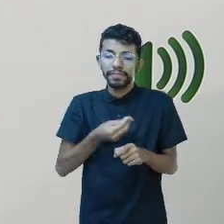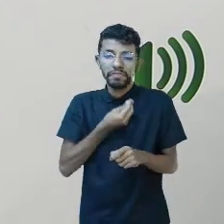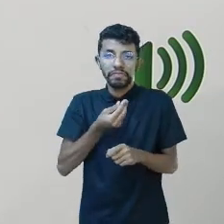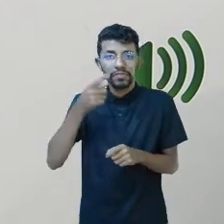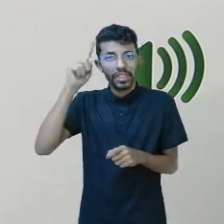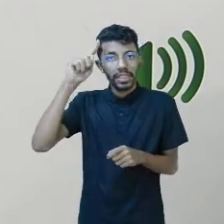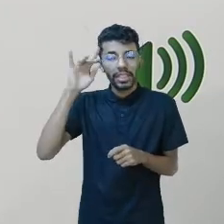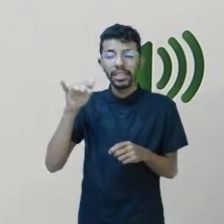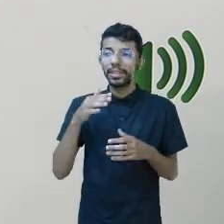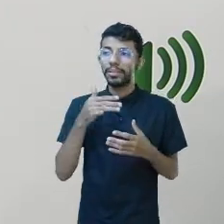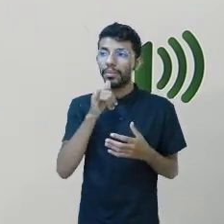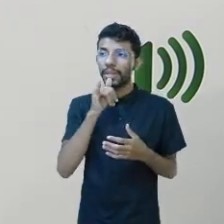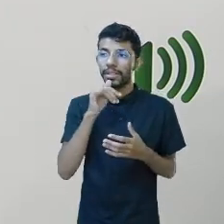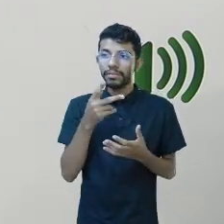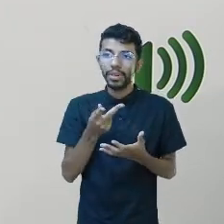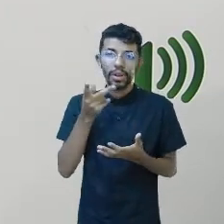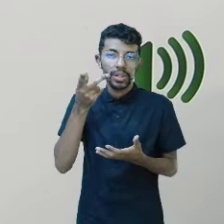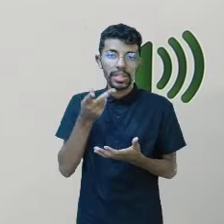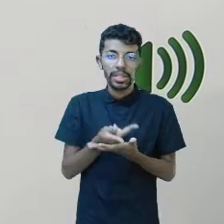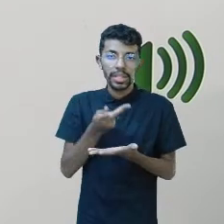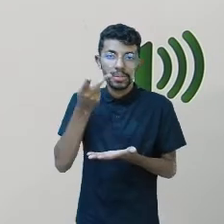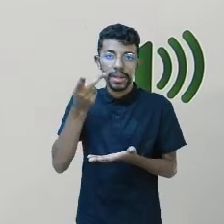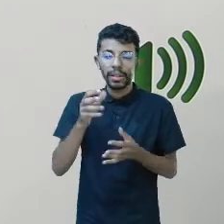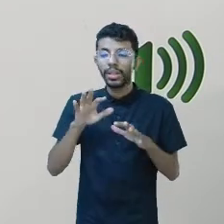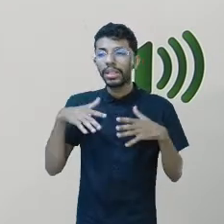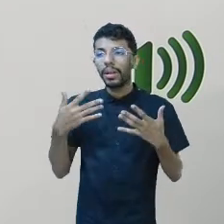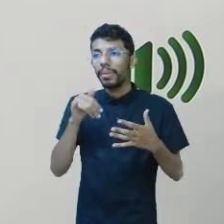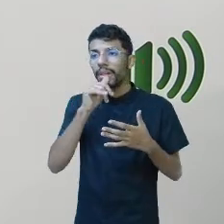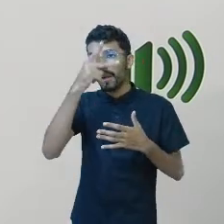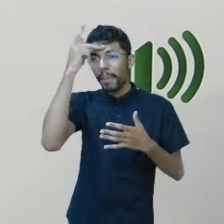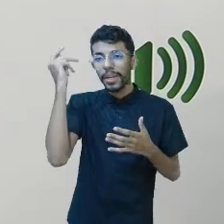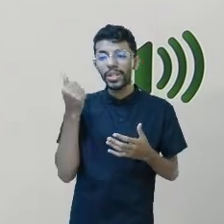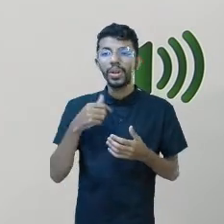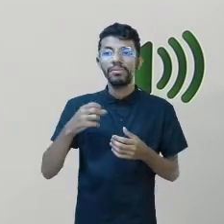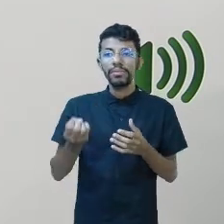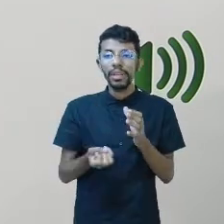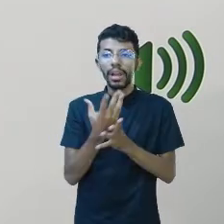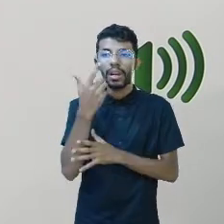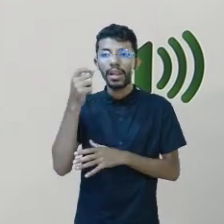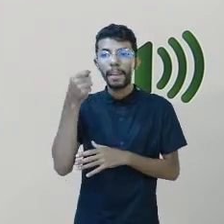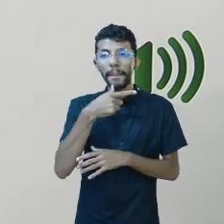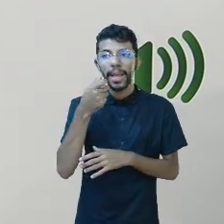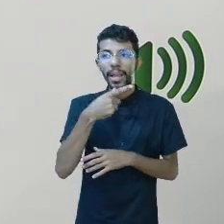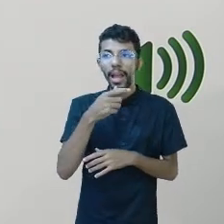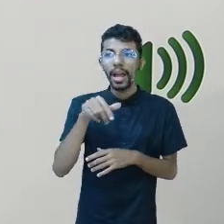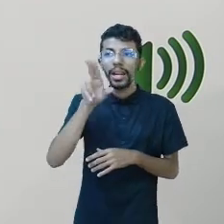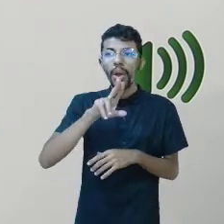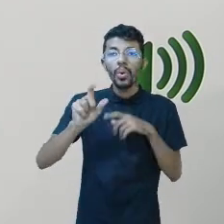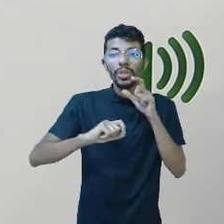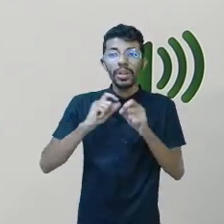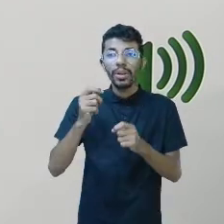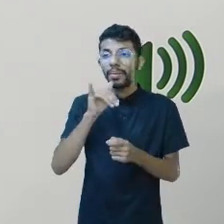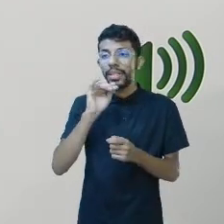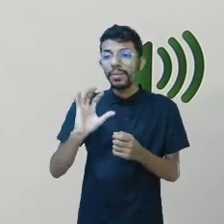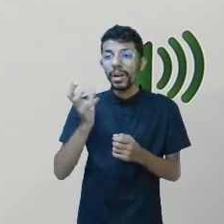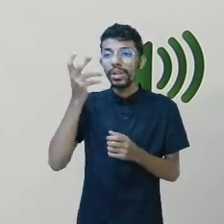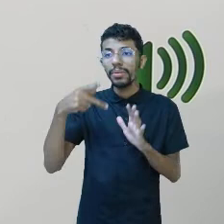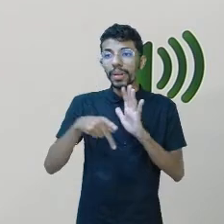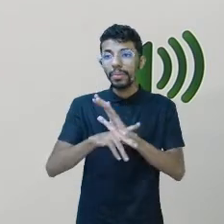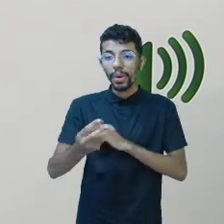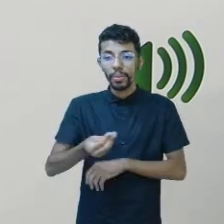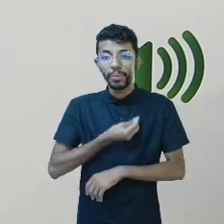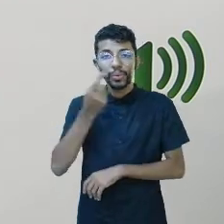que criam, né, as pessoas que criaram as piadas, elas usam situações corriqueiras do dia a dia, coisas que